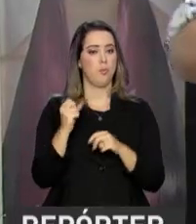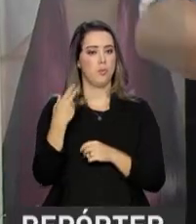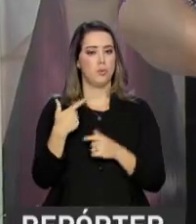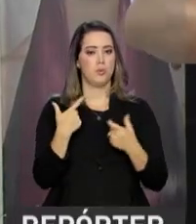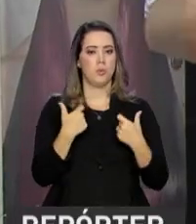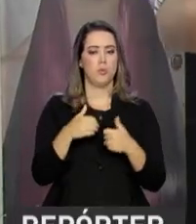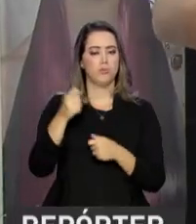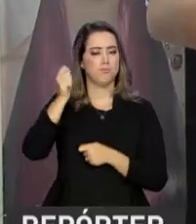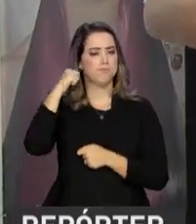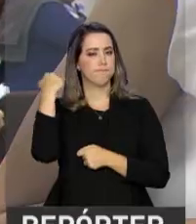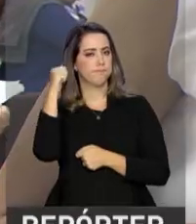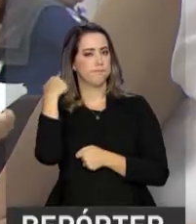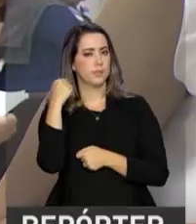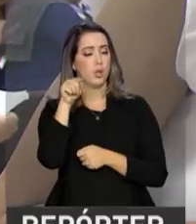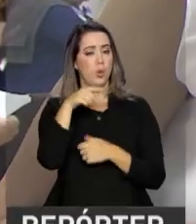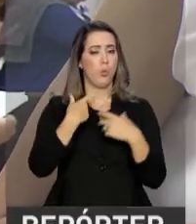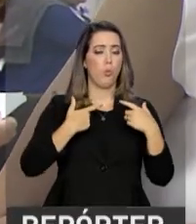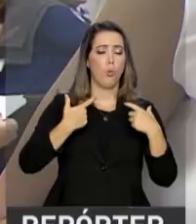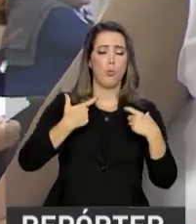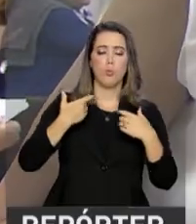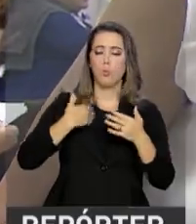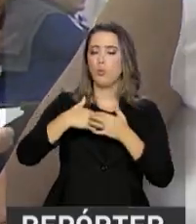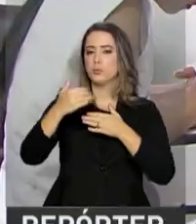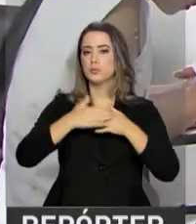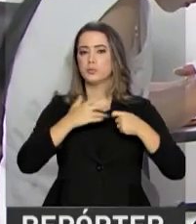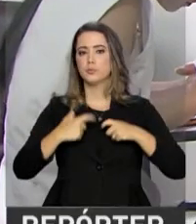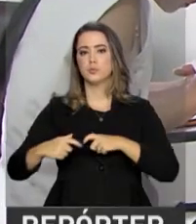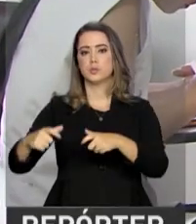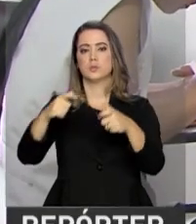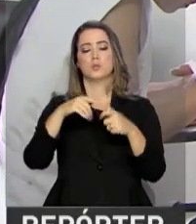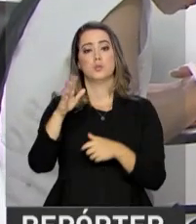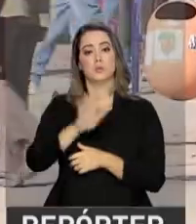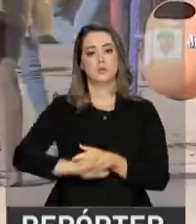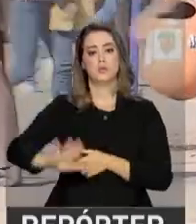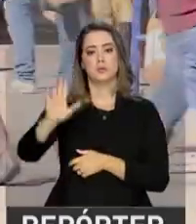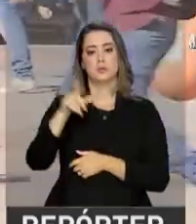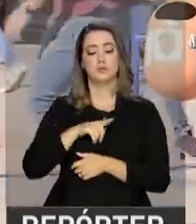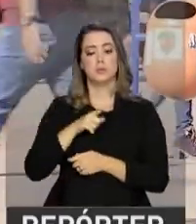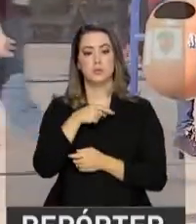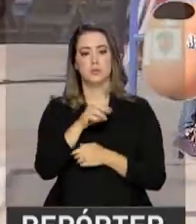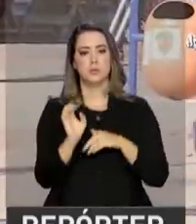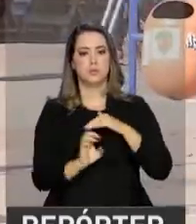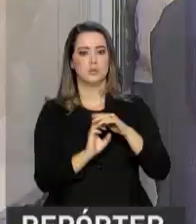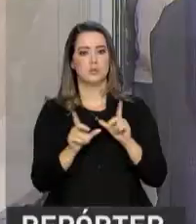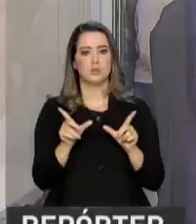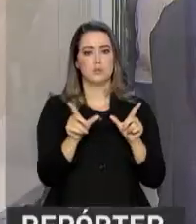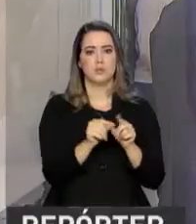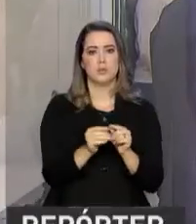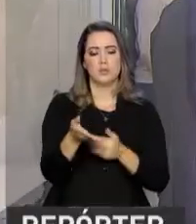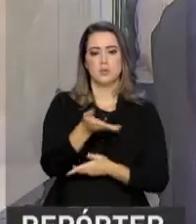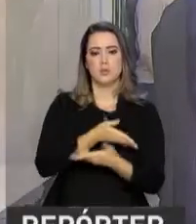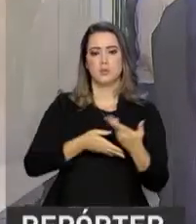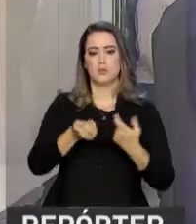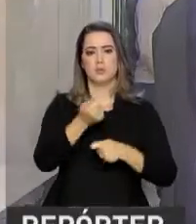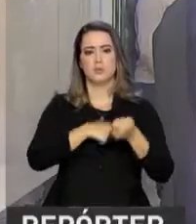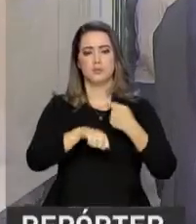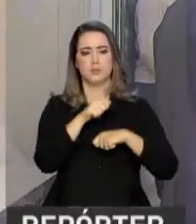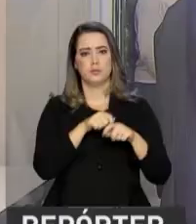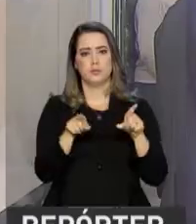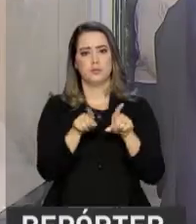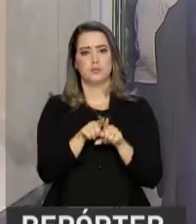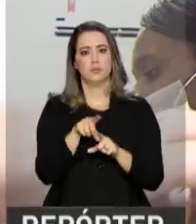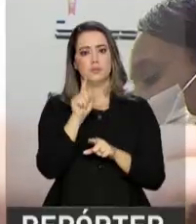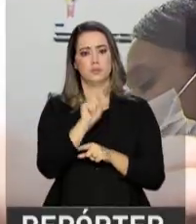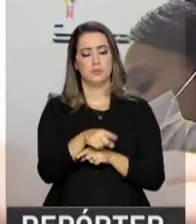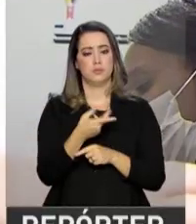pequeno cabeleireiro em qualquer esquina do país lá estão eles os pequenos negócios movimentando a economia brasileira